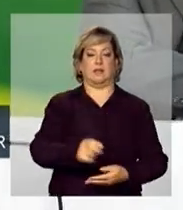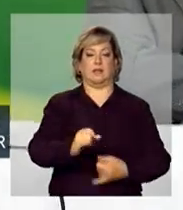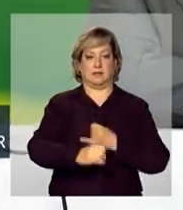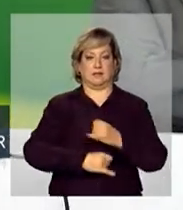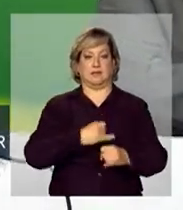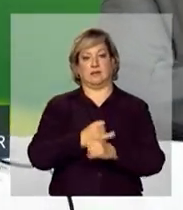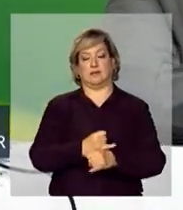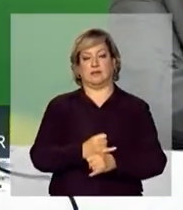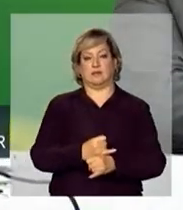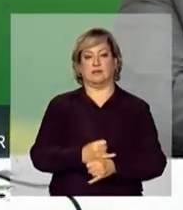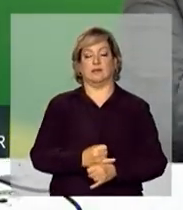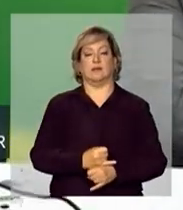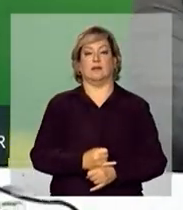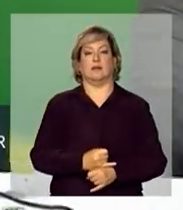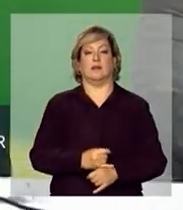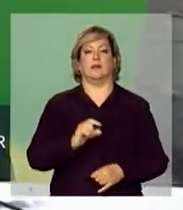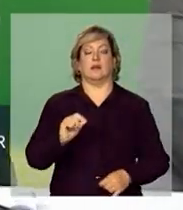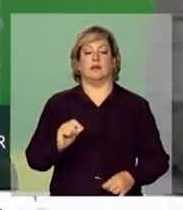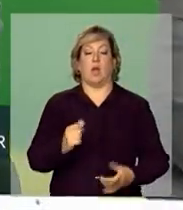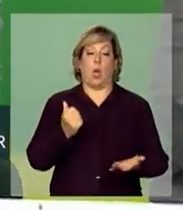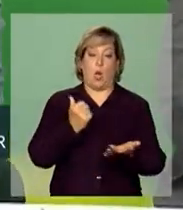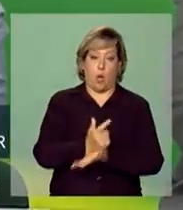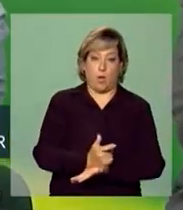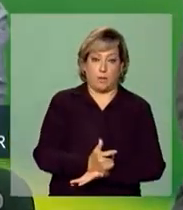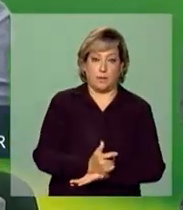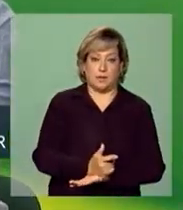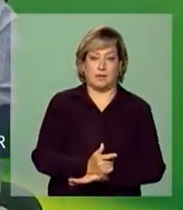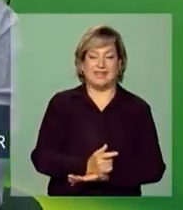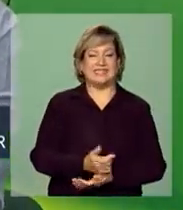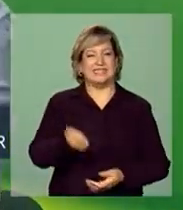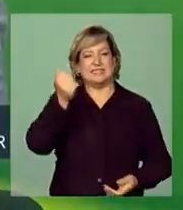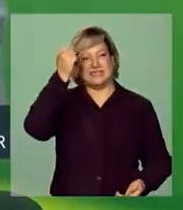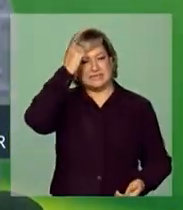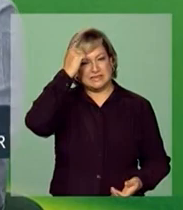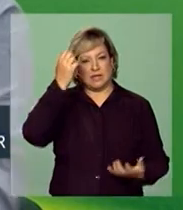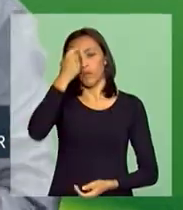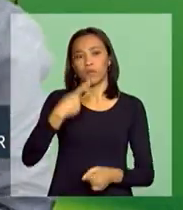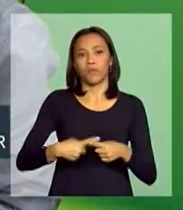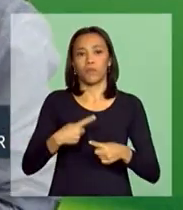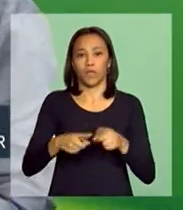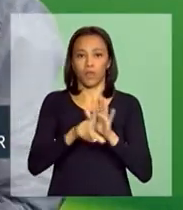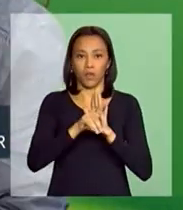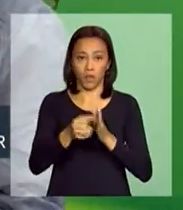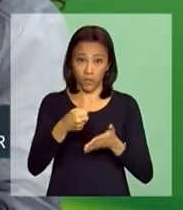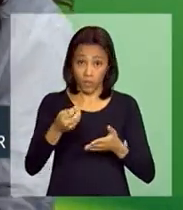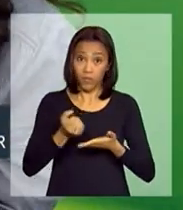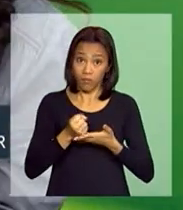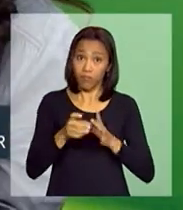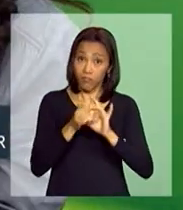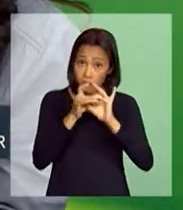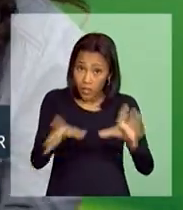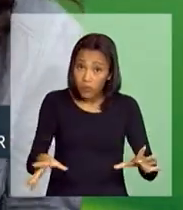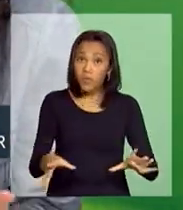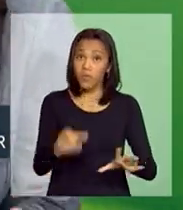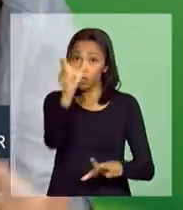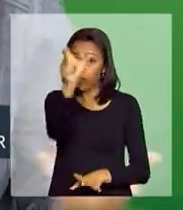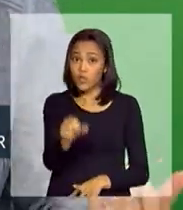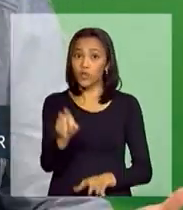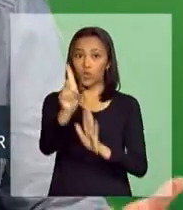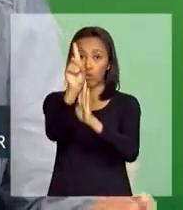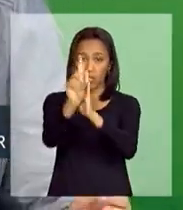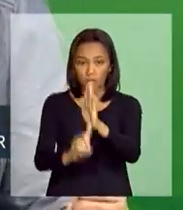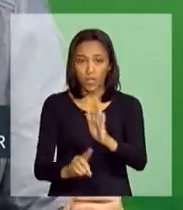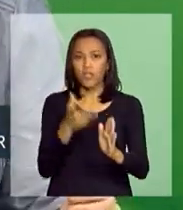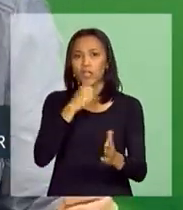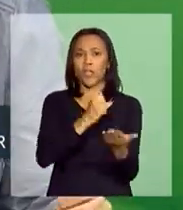no sítio eletrônico compra E aí arrependeu-se porque a leite a lei permite ao consumidor um prazo